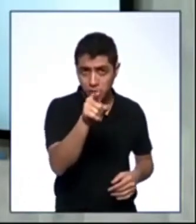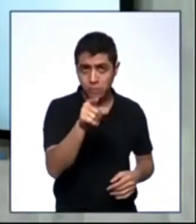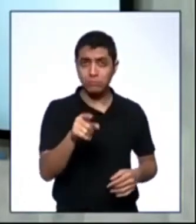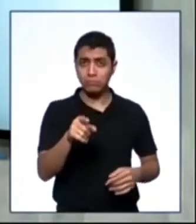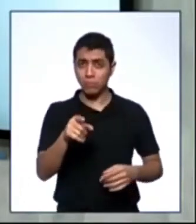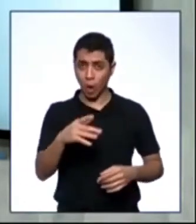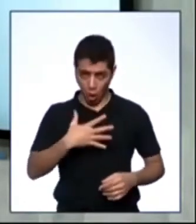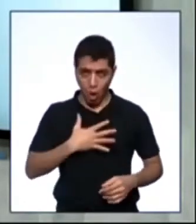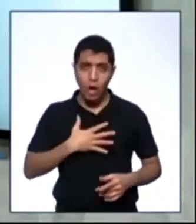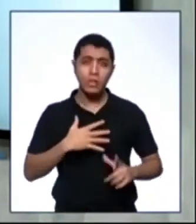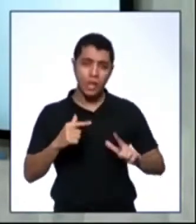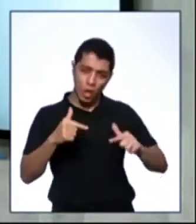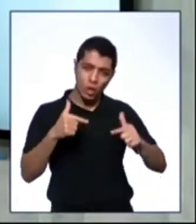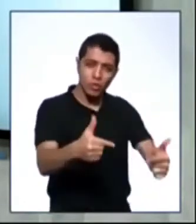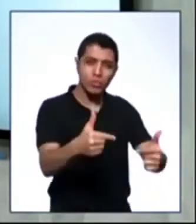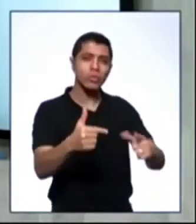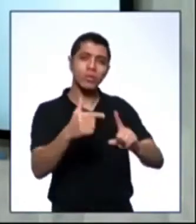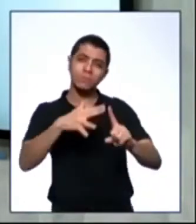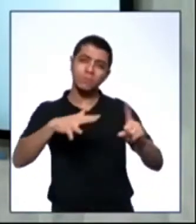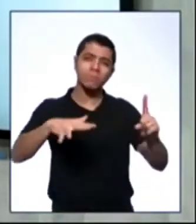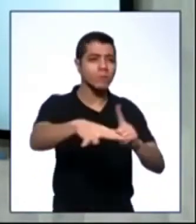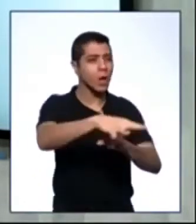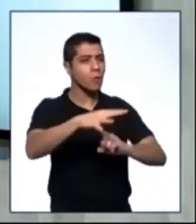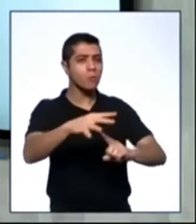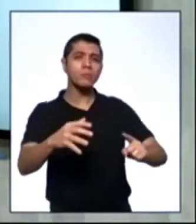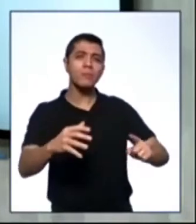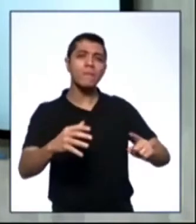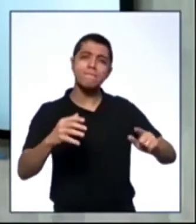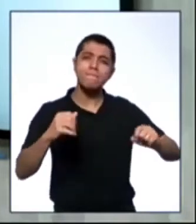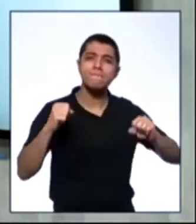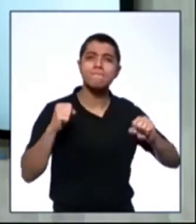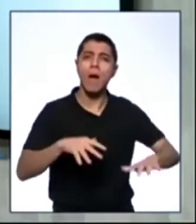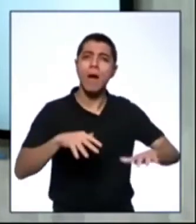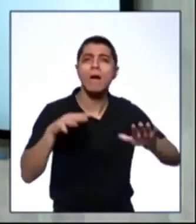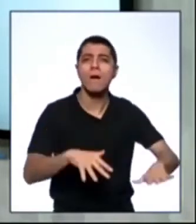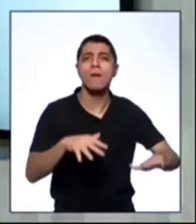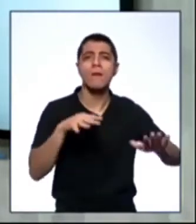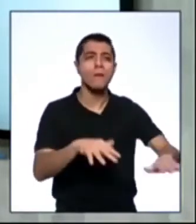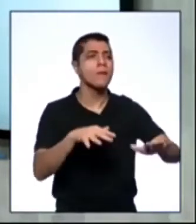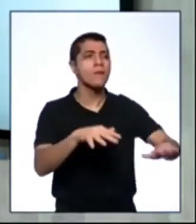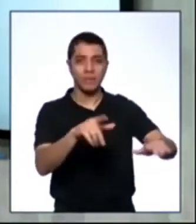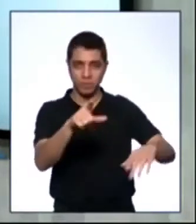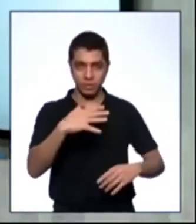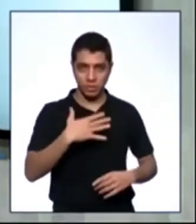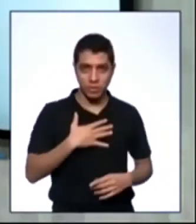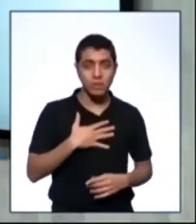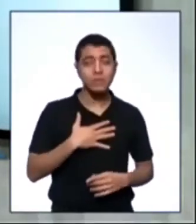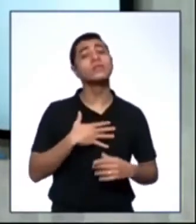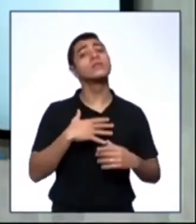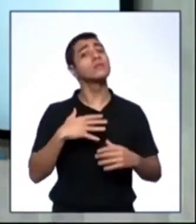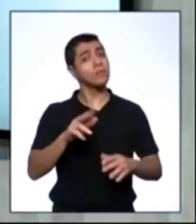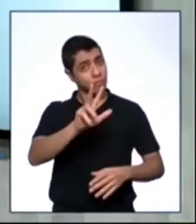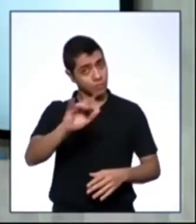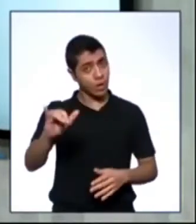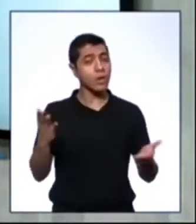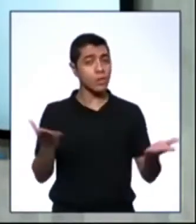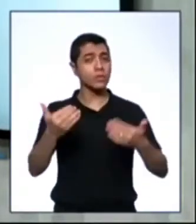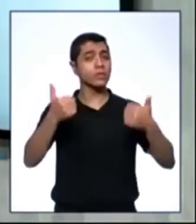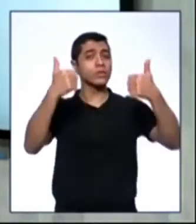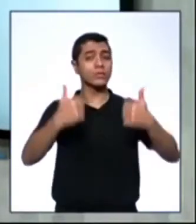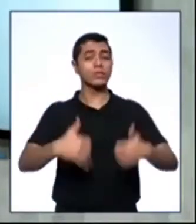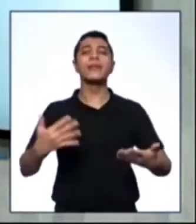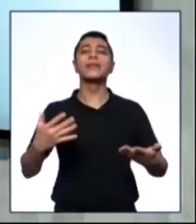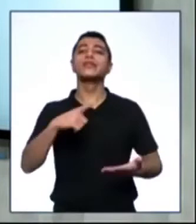movimento social, e hoje a gente vai falar, e vai ter aula sobre isso, tá? A gente vai falar, de movimento social das populações, das pessoas que são